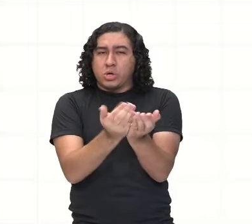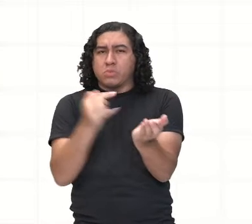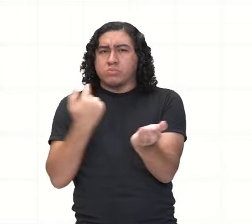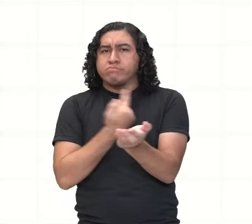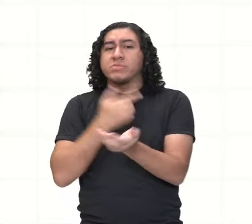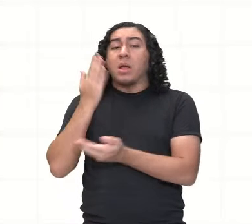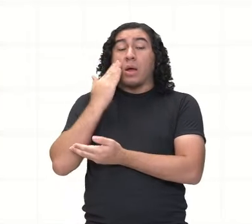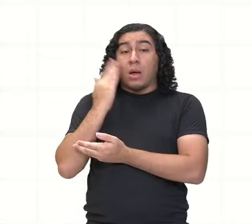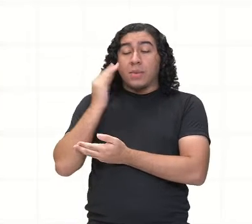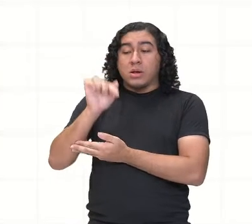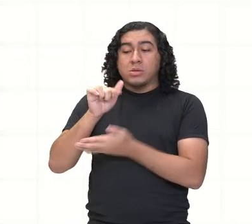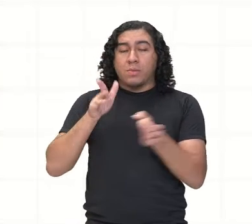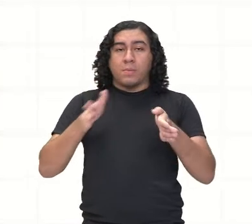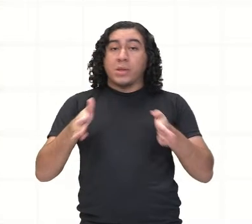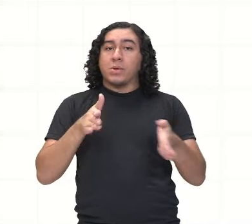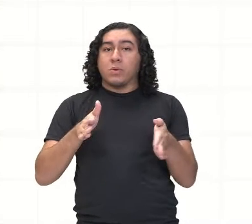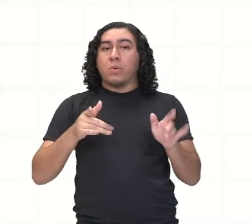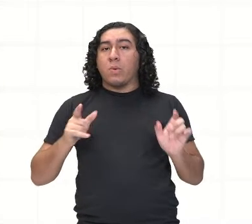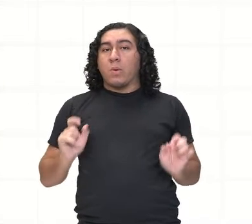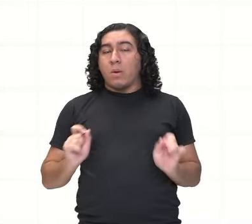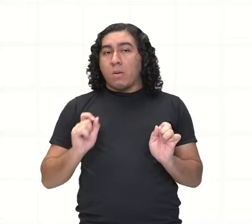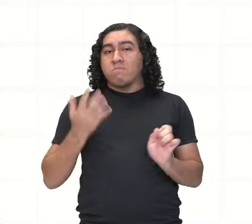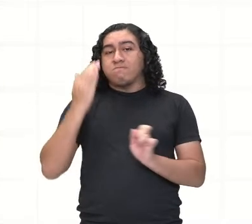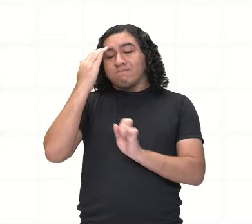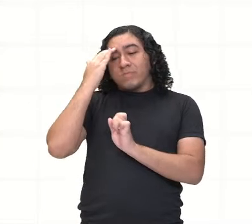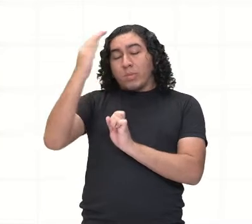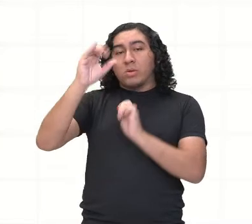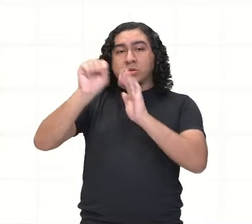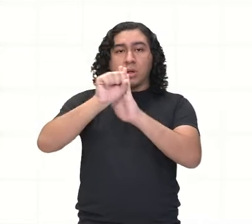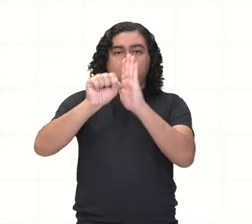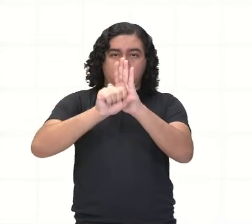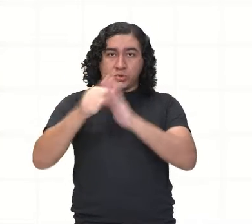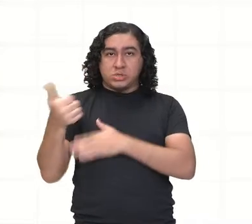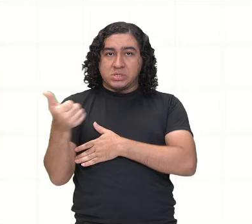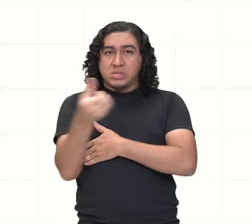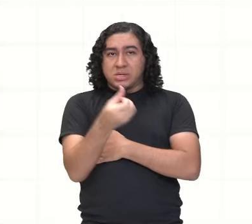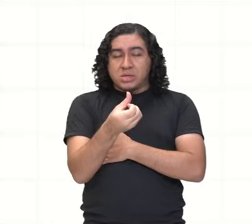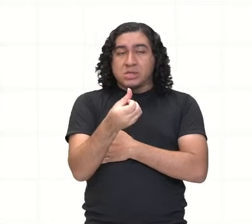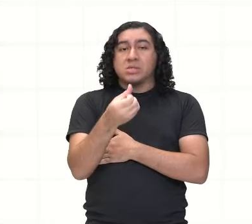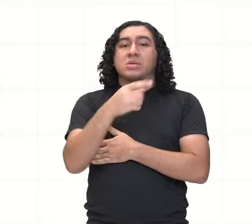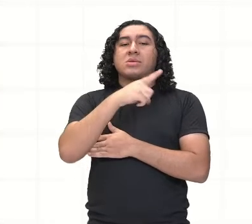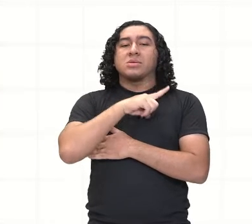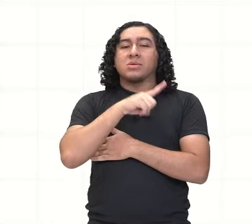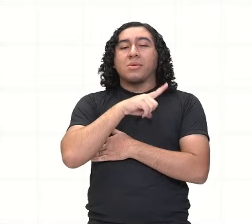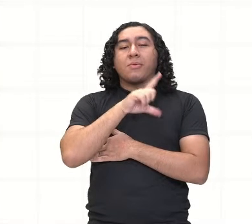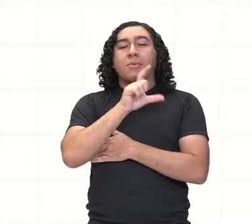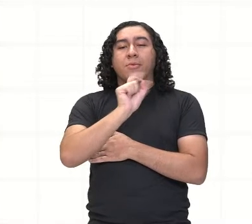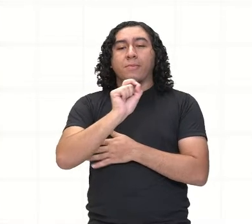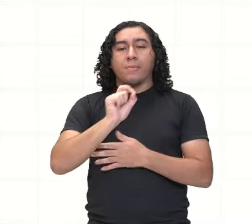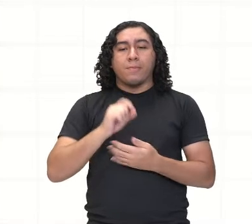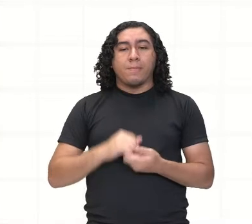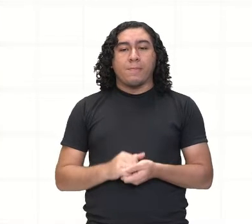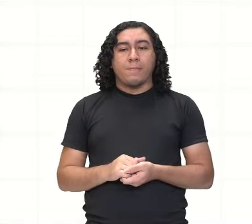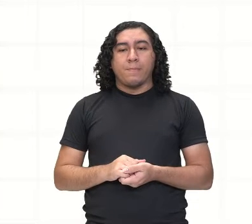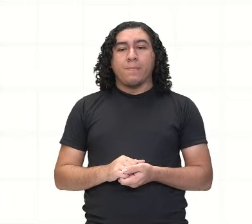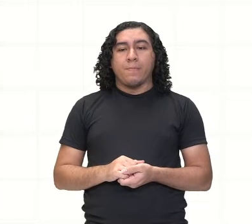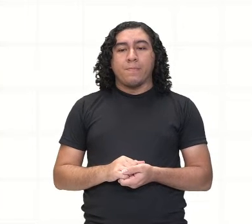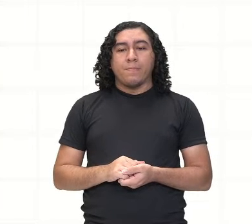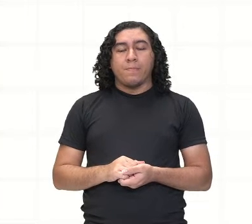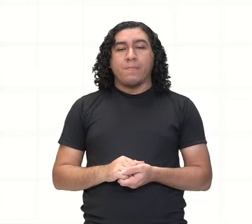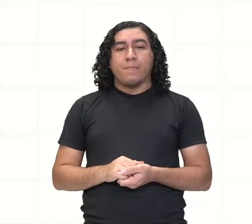que naquele período, sobretudo ali no século XVI, vai estar vivenciando a